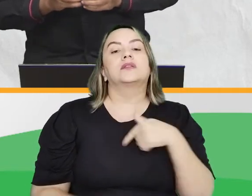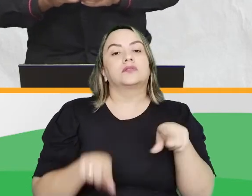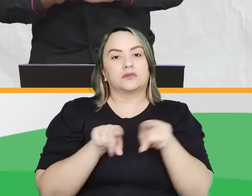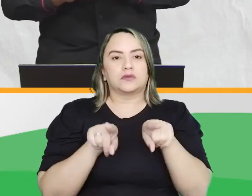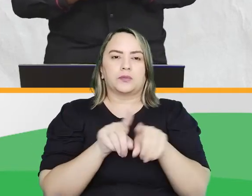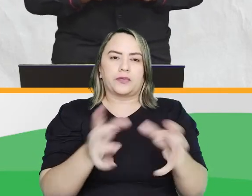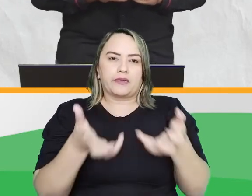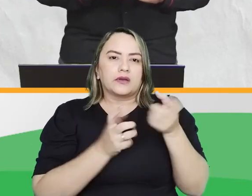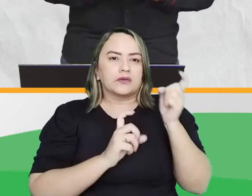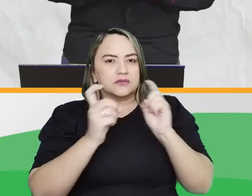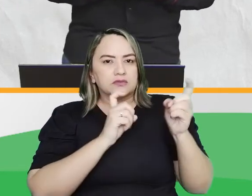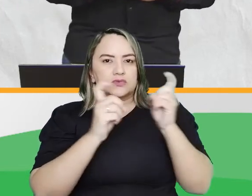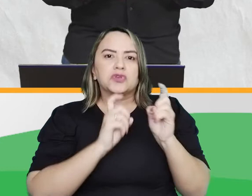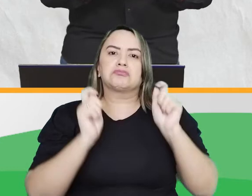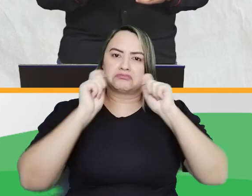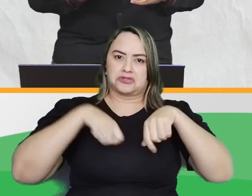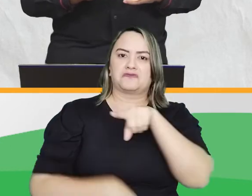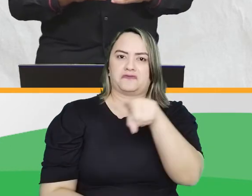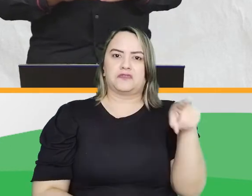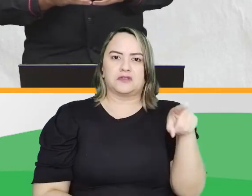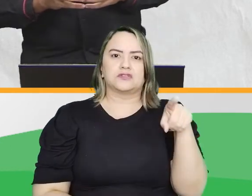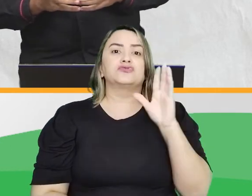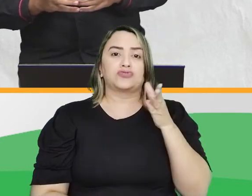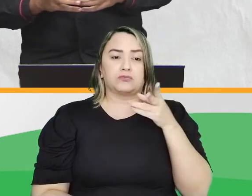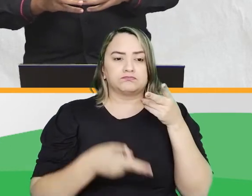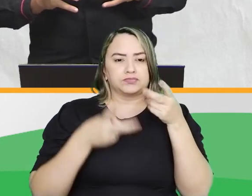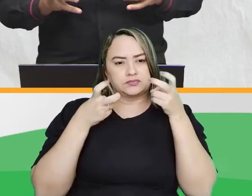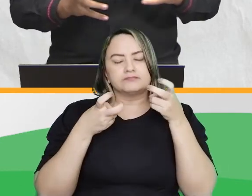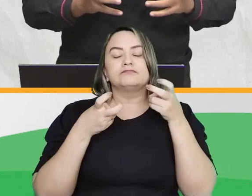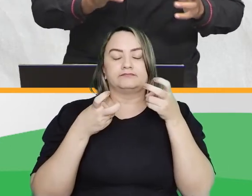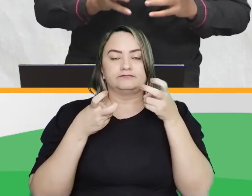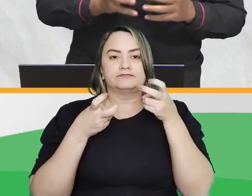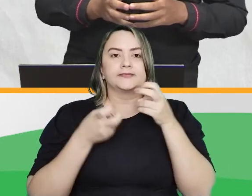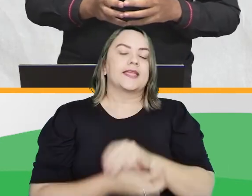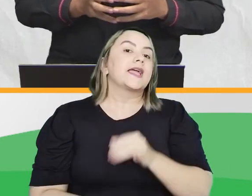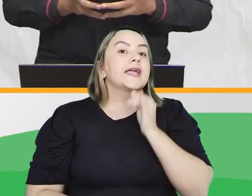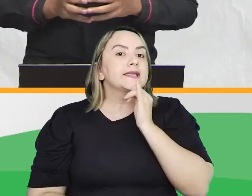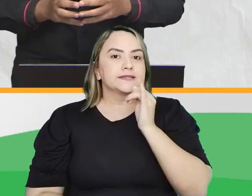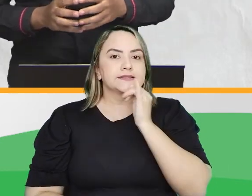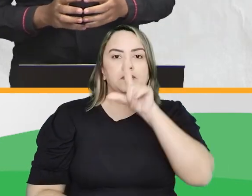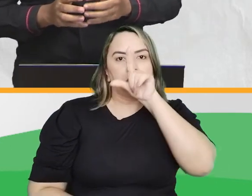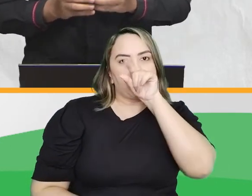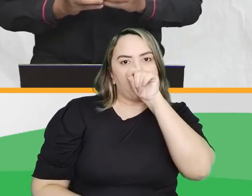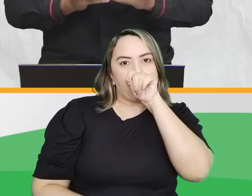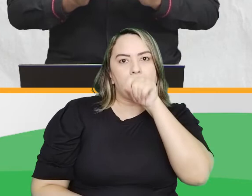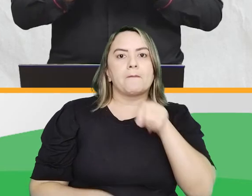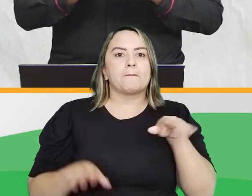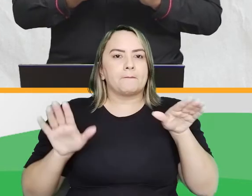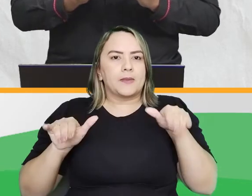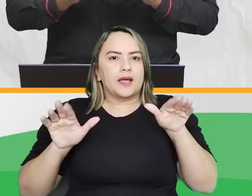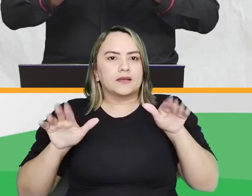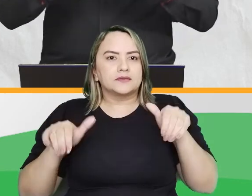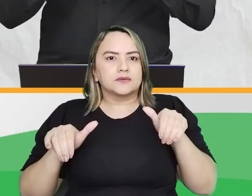curiosidade que eu gostaria de discutir com vocês, eu acredito que vocês já tenham observado, né, em algum momento aí da vida de vocês, que